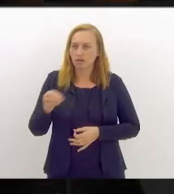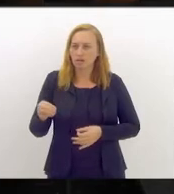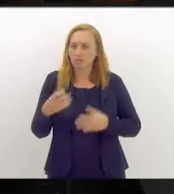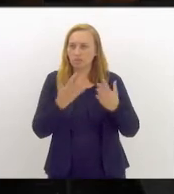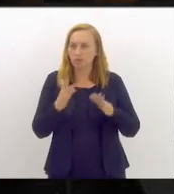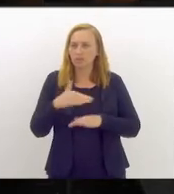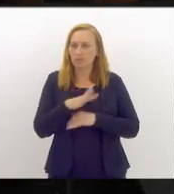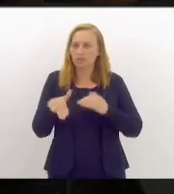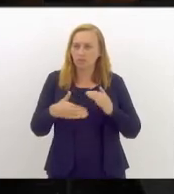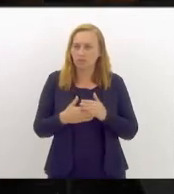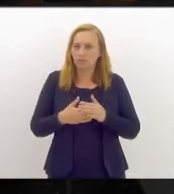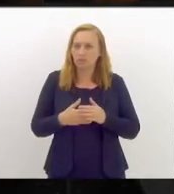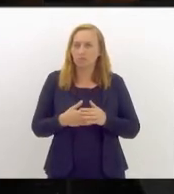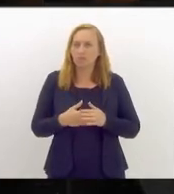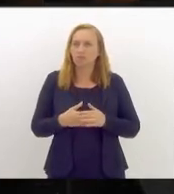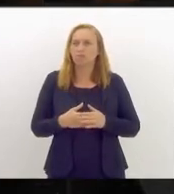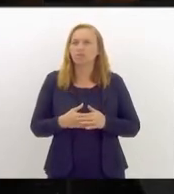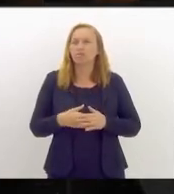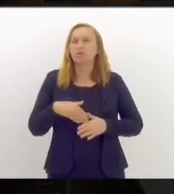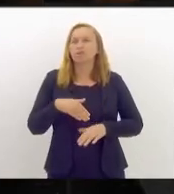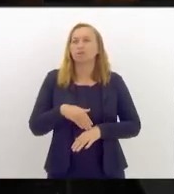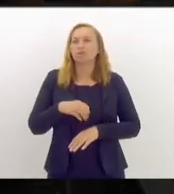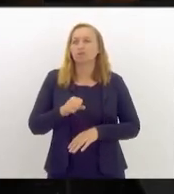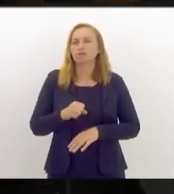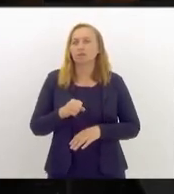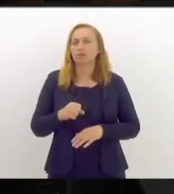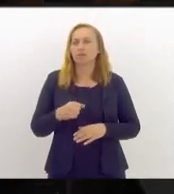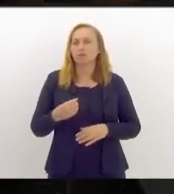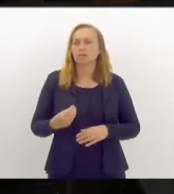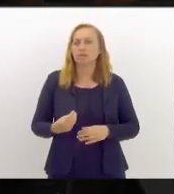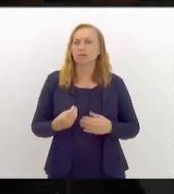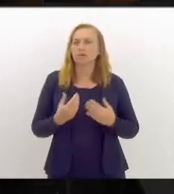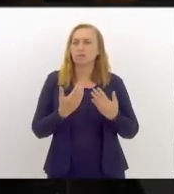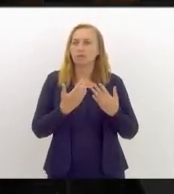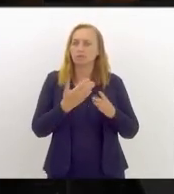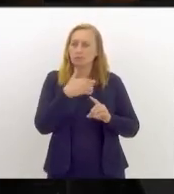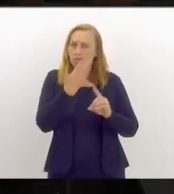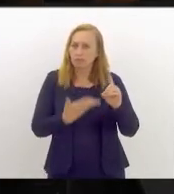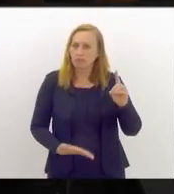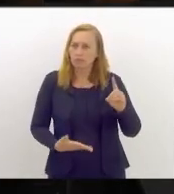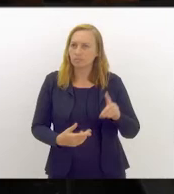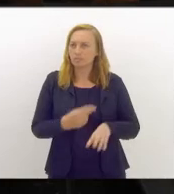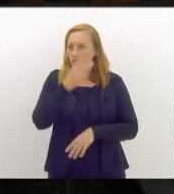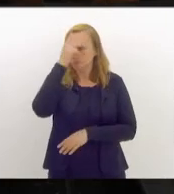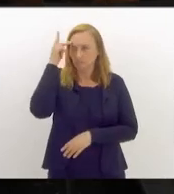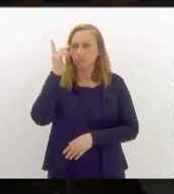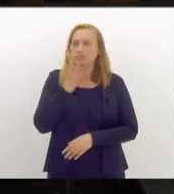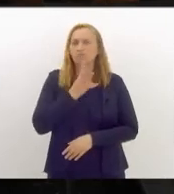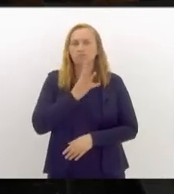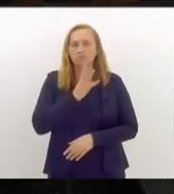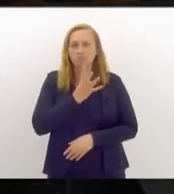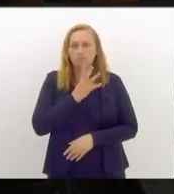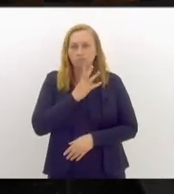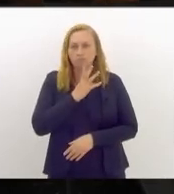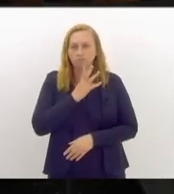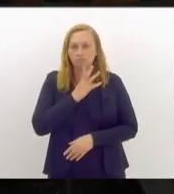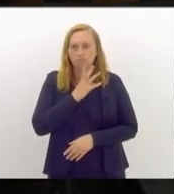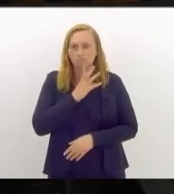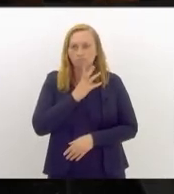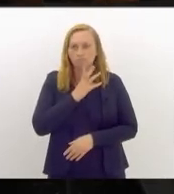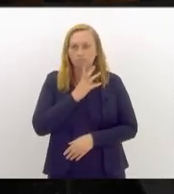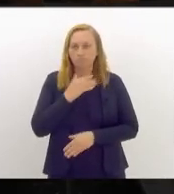cumprimento todos os magistrados presentes homenagear alguém é reconhecer a excelência